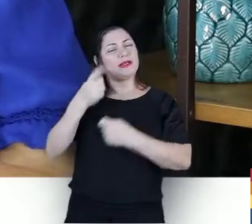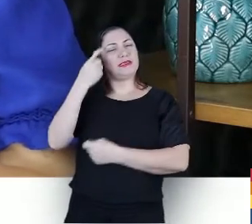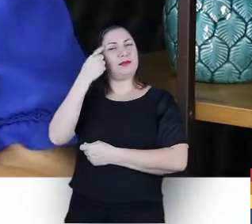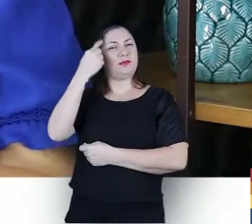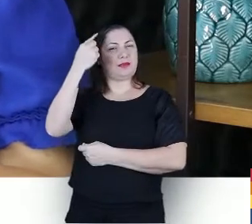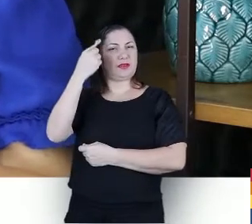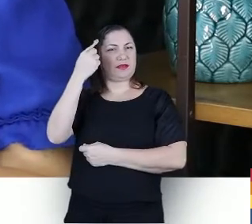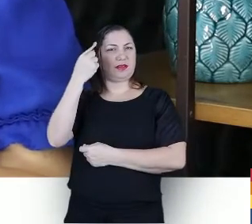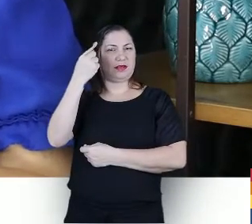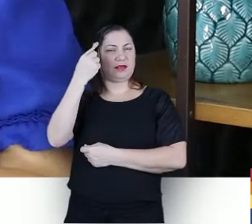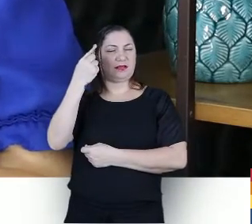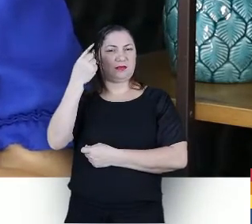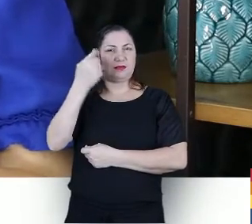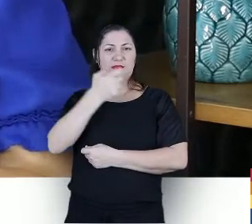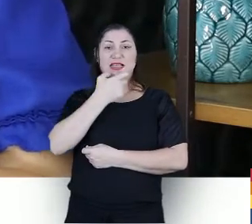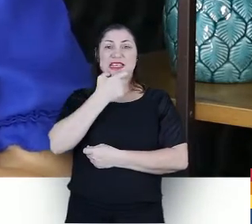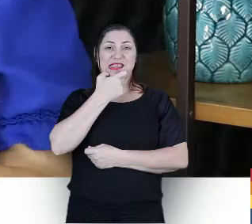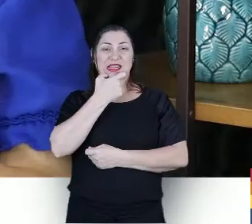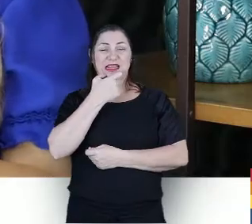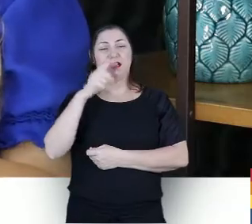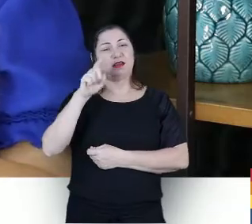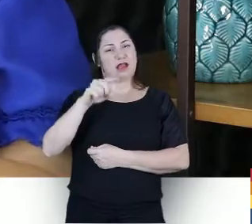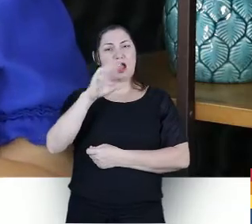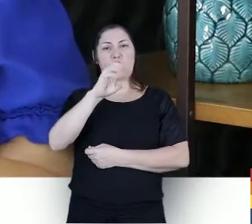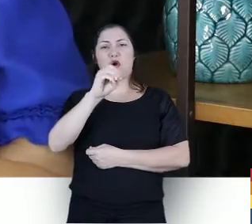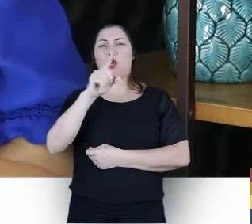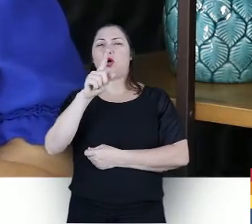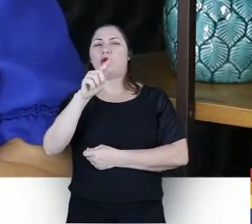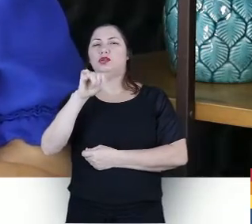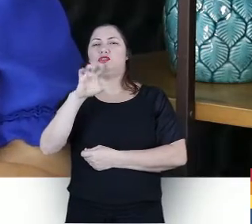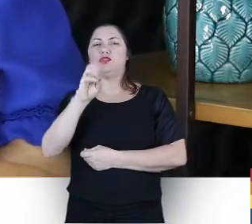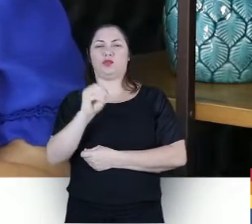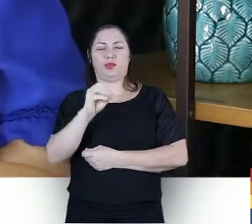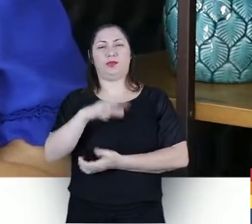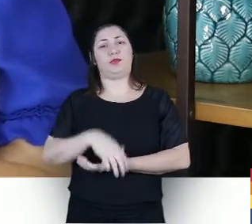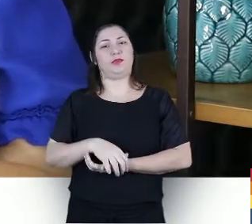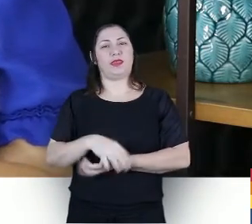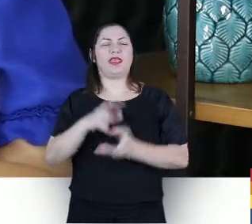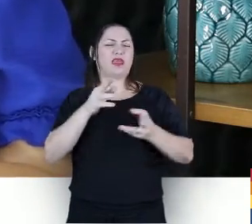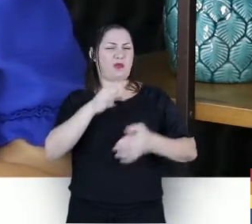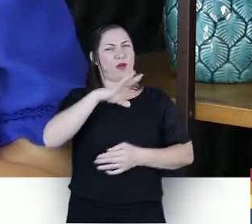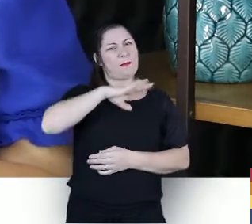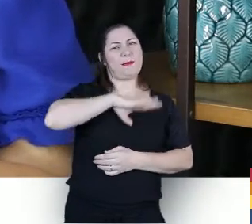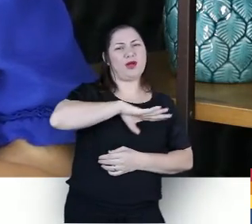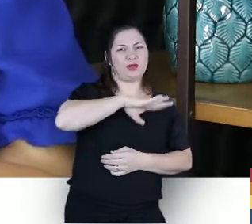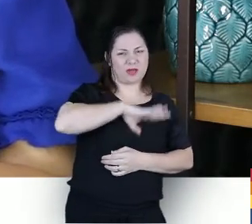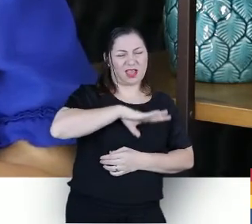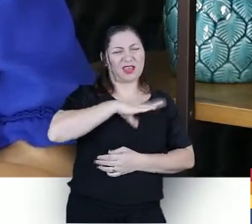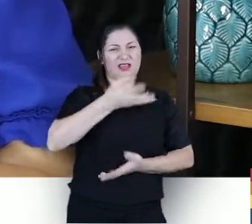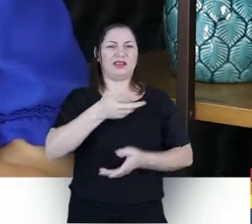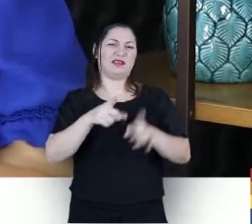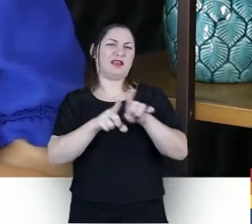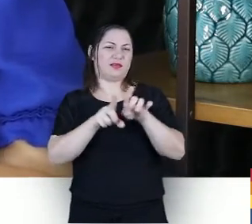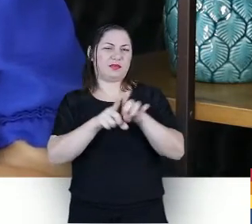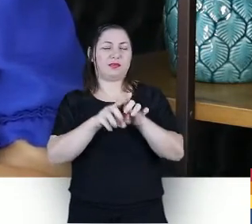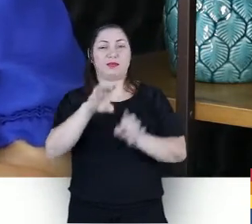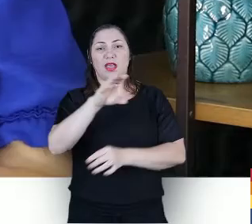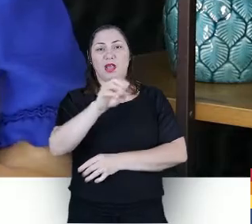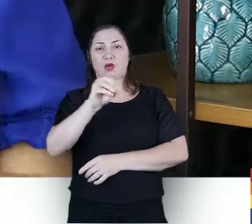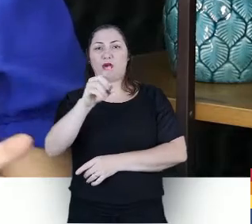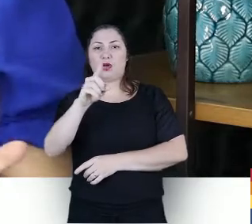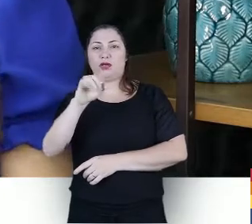estar trabalhando textos que estejam ligados a essa área e que esse texto esteja no